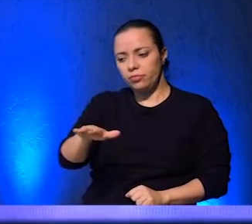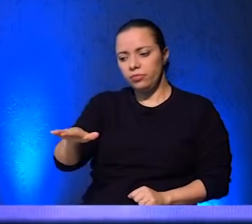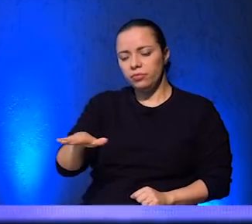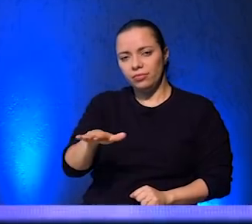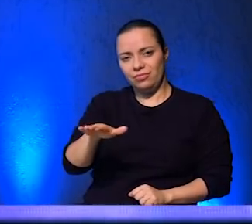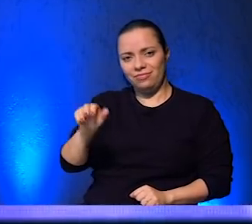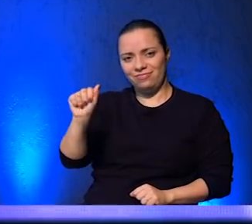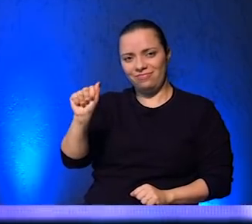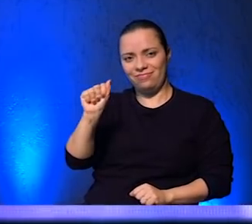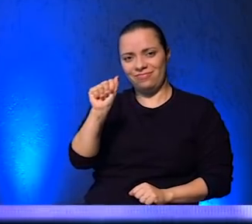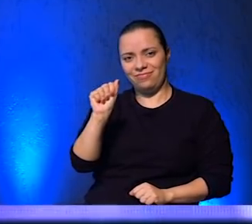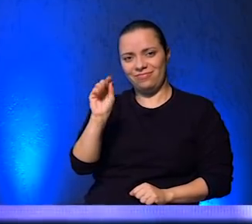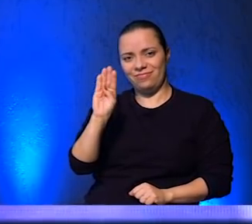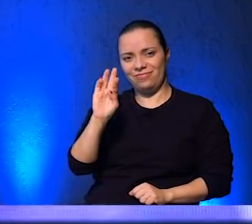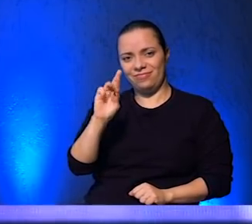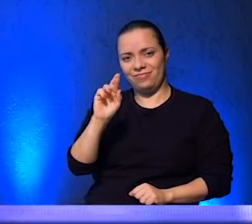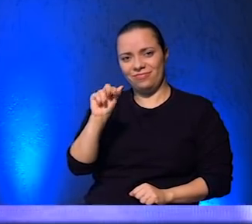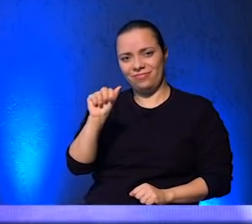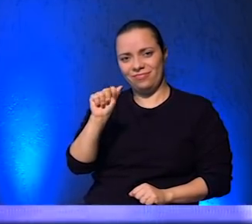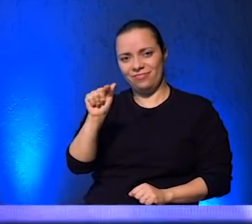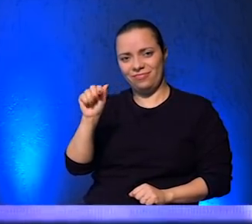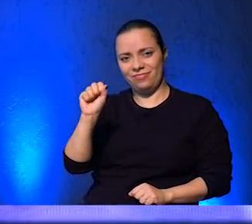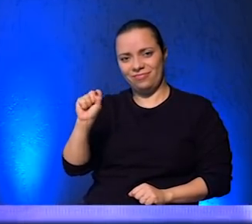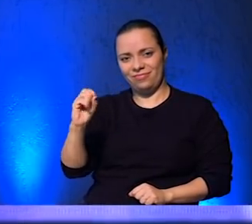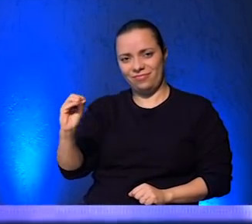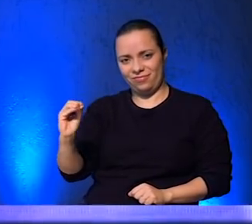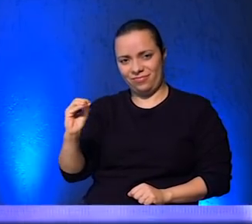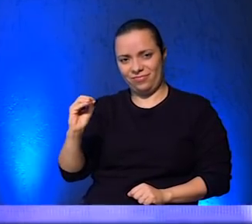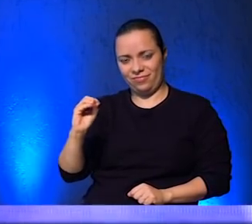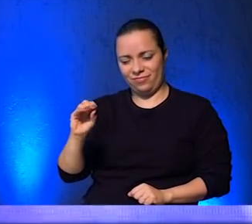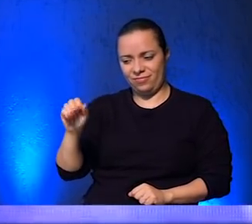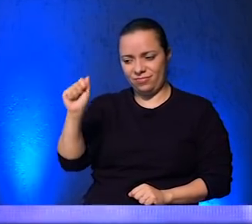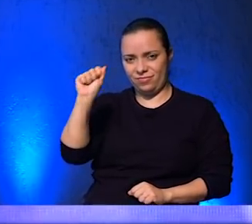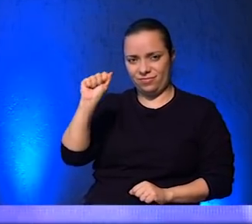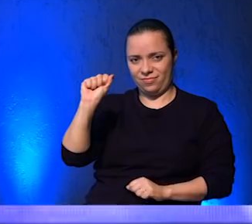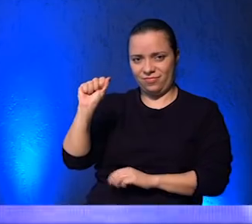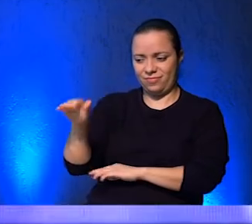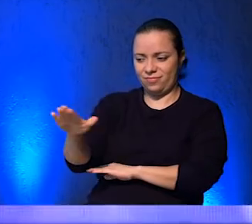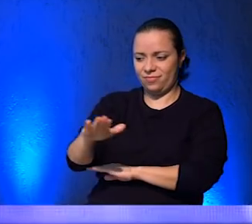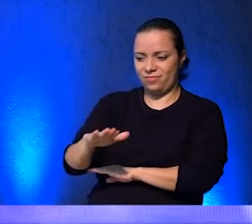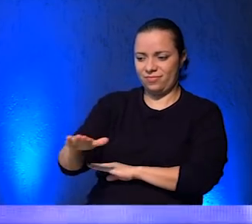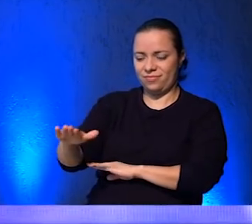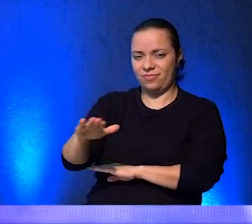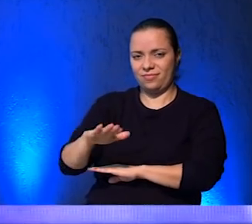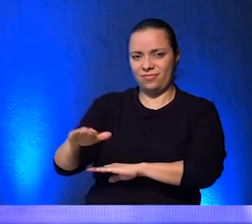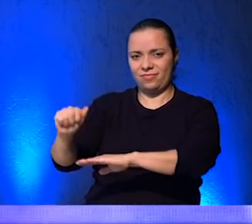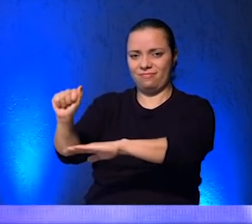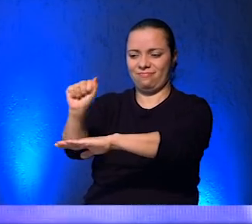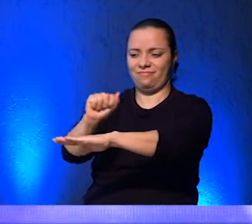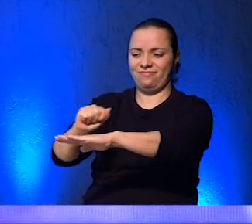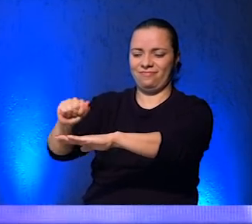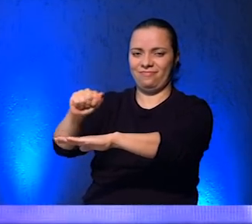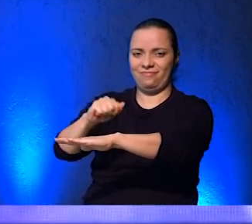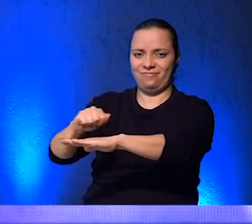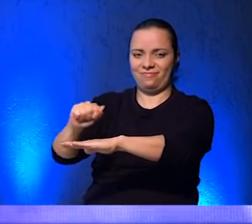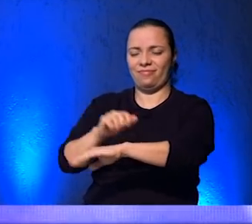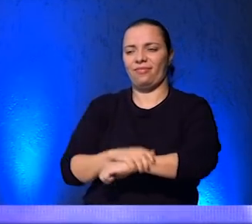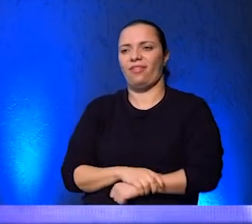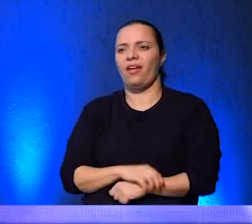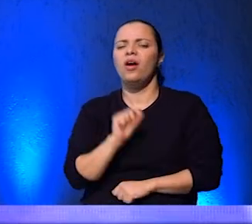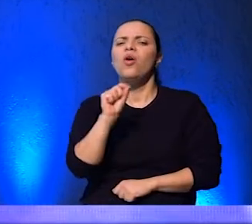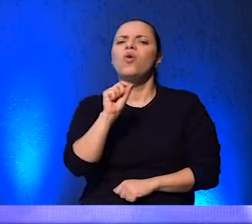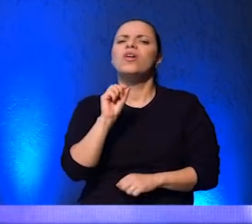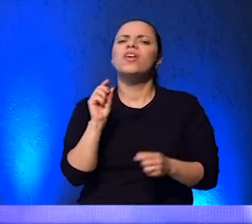mas abraão passou situação similares que nós estamos passando sim ele passou você sabe o que aconteceu nos dias de abraão